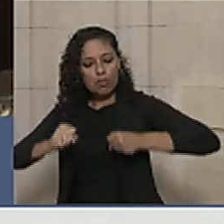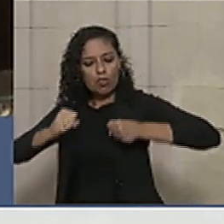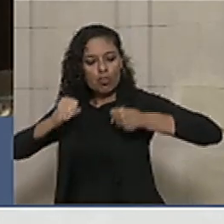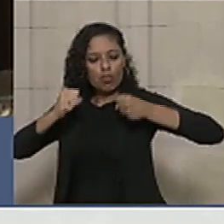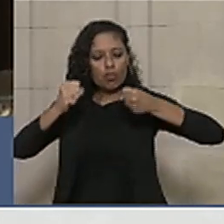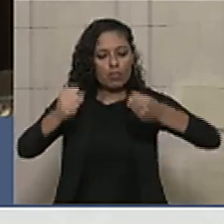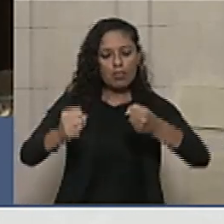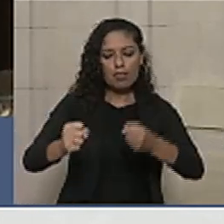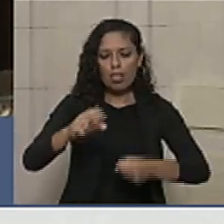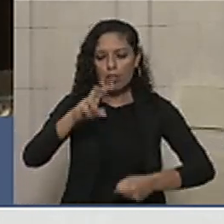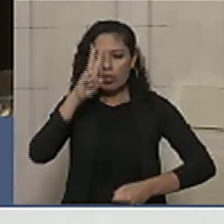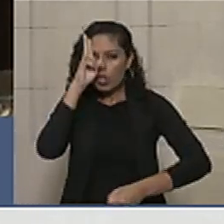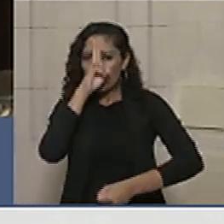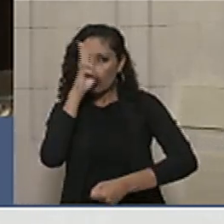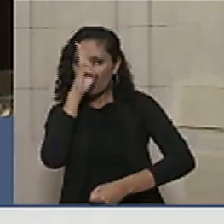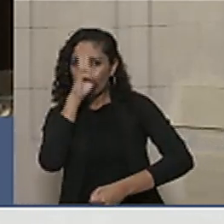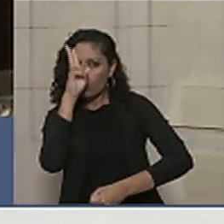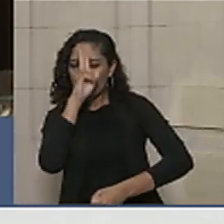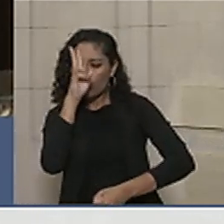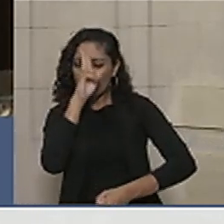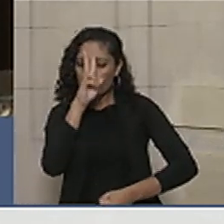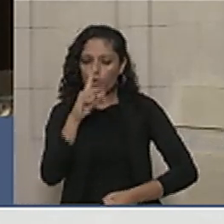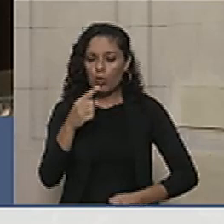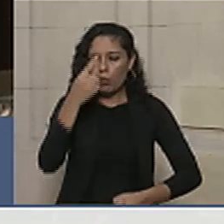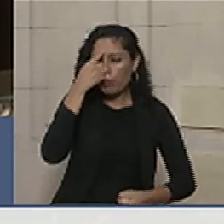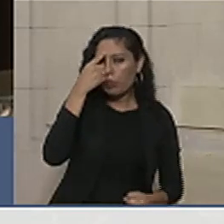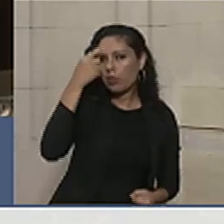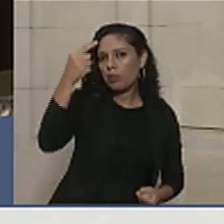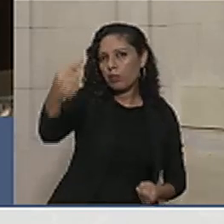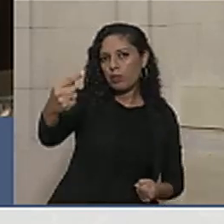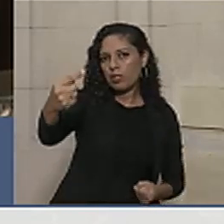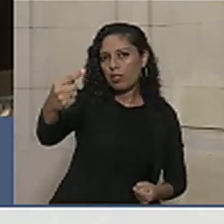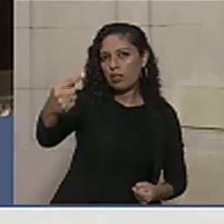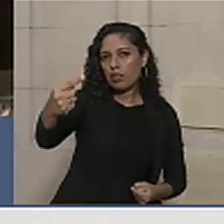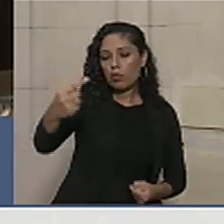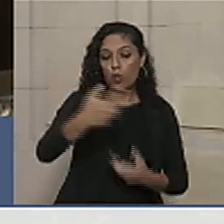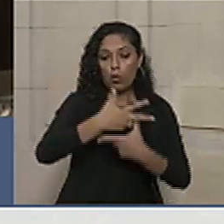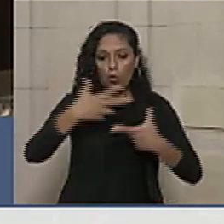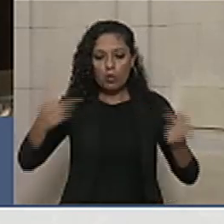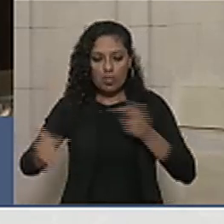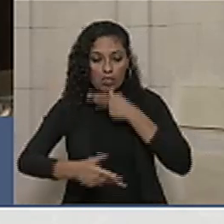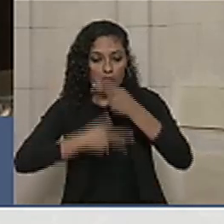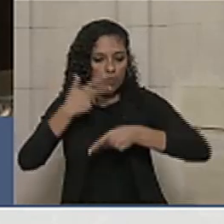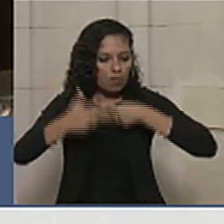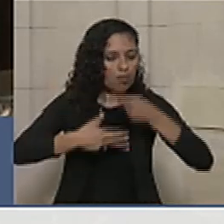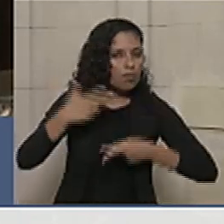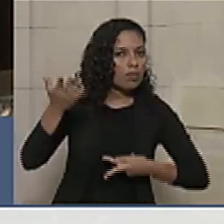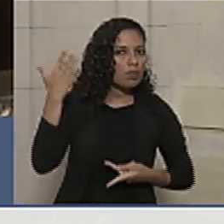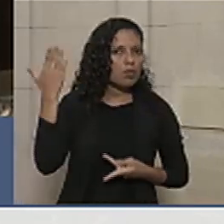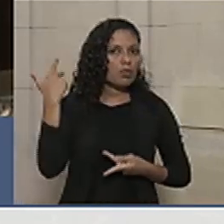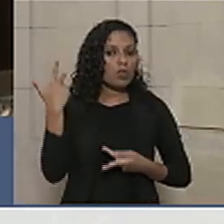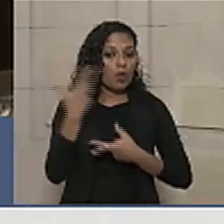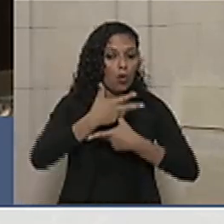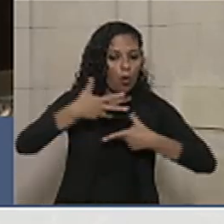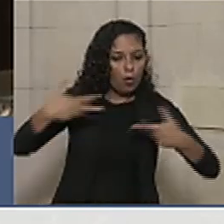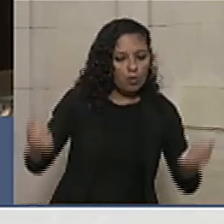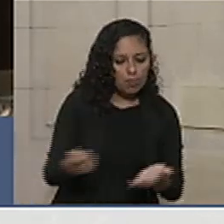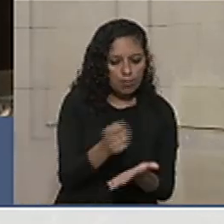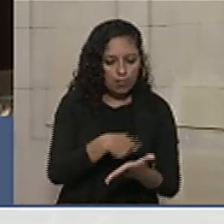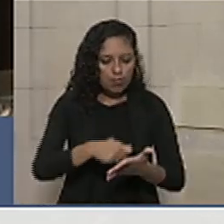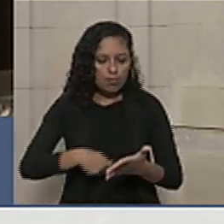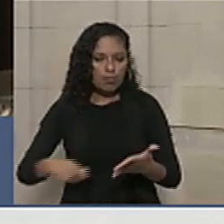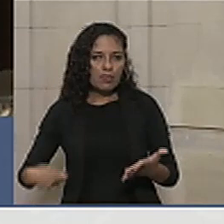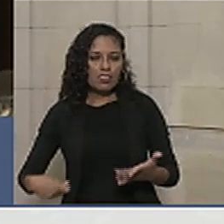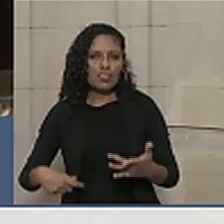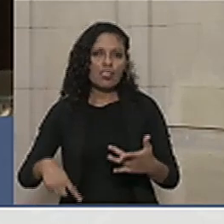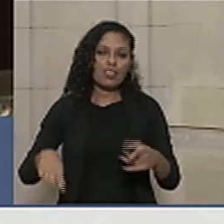pela história, pelo que seu pensamento, pelo que disseram, pelo que escreveram